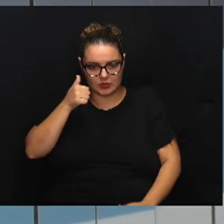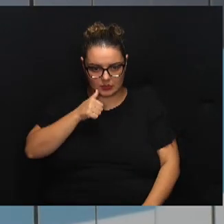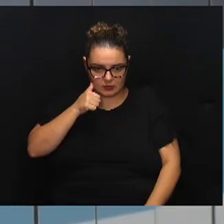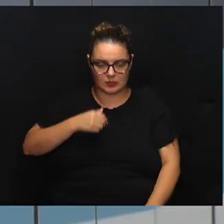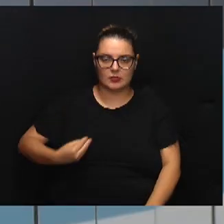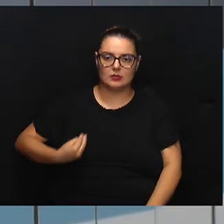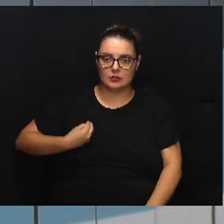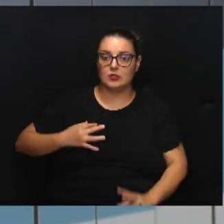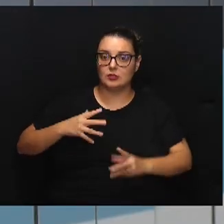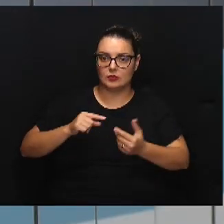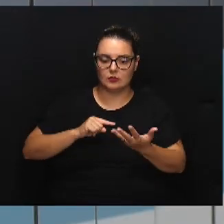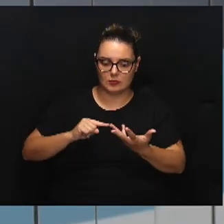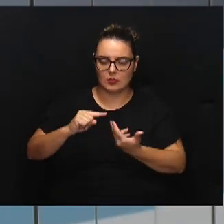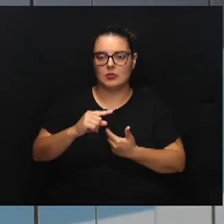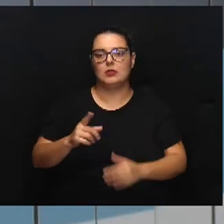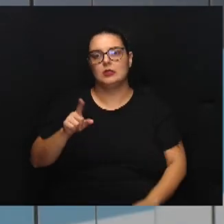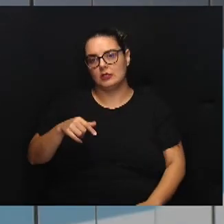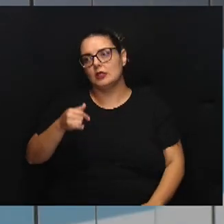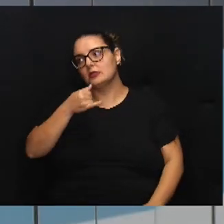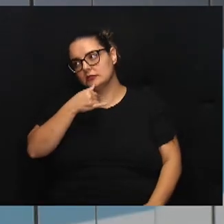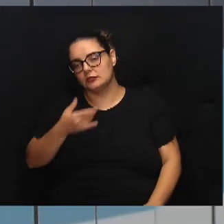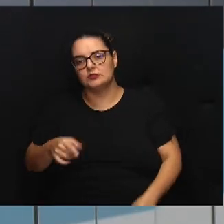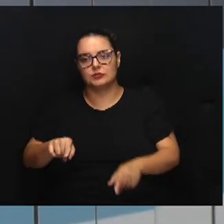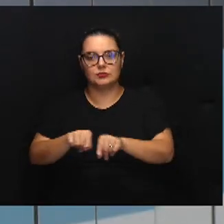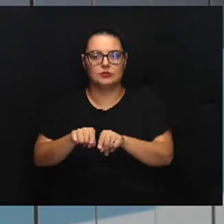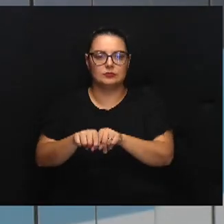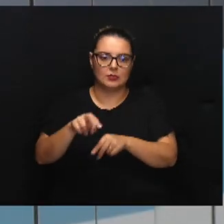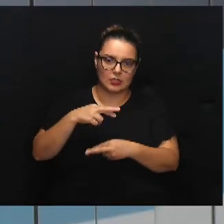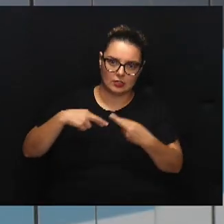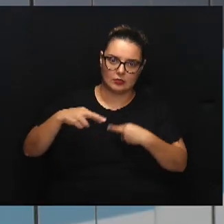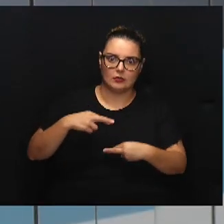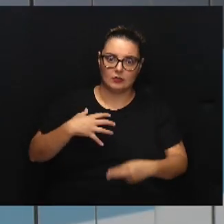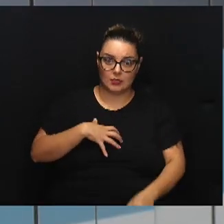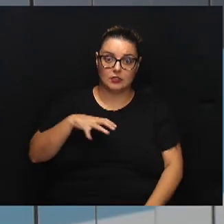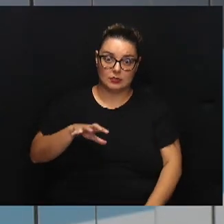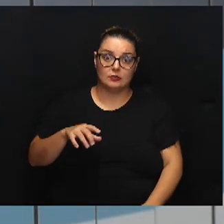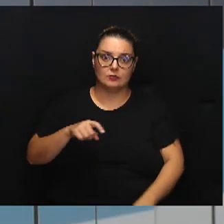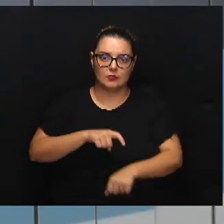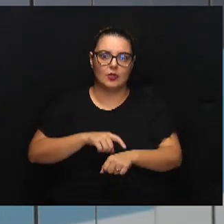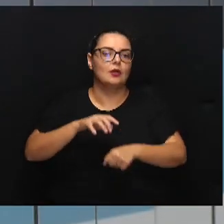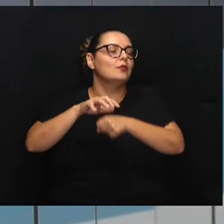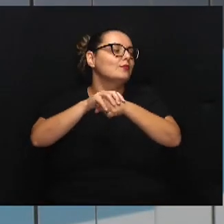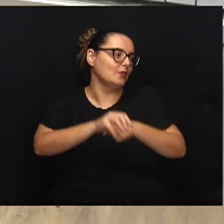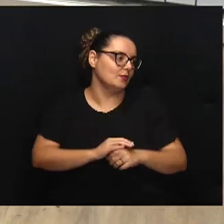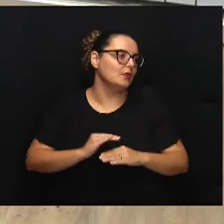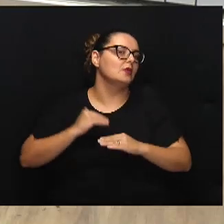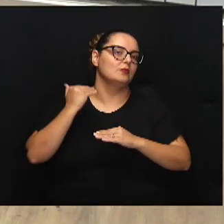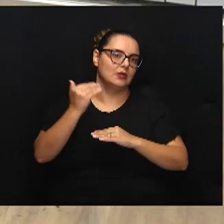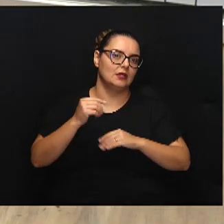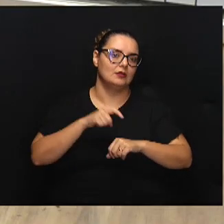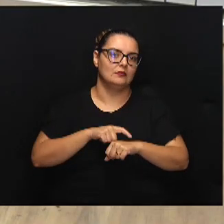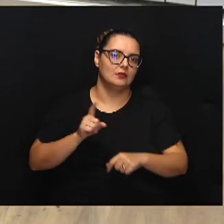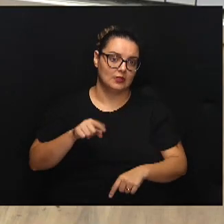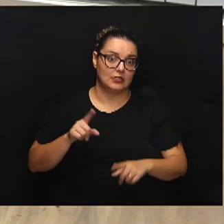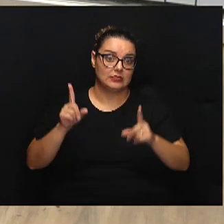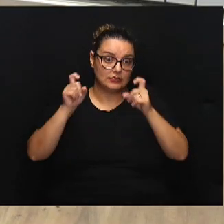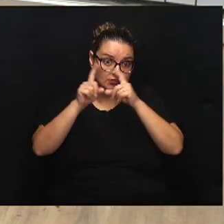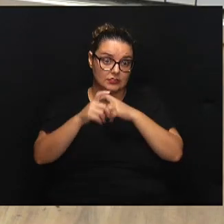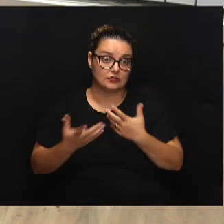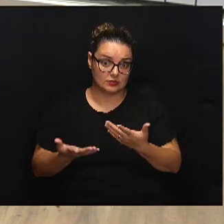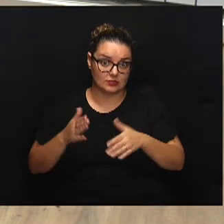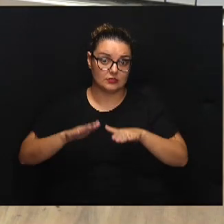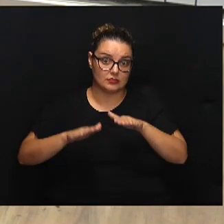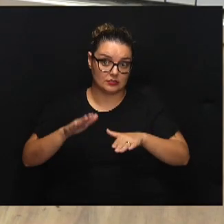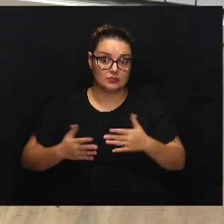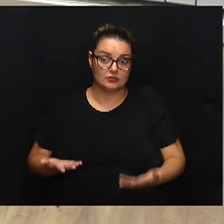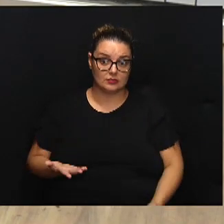os aspectos. Sim. E é triste que isso também esteja relacionado a esse momento. É uma pressão a mais nesse momento que já é delicado, que muitas vezes ela